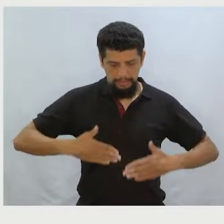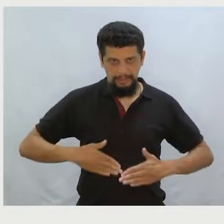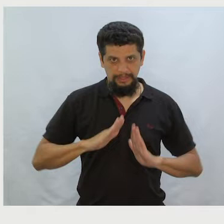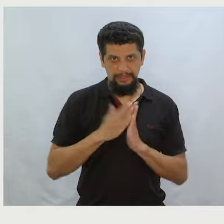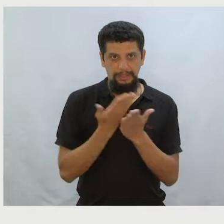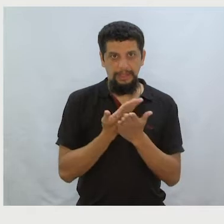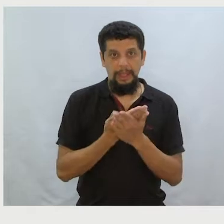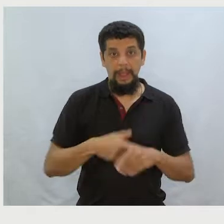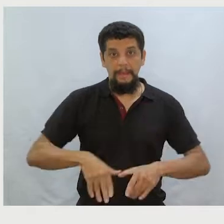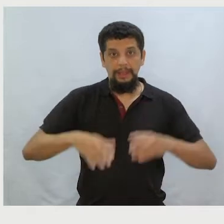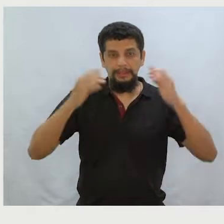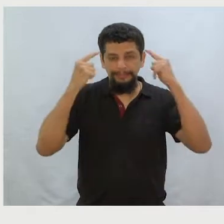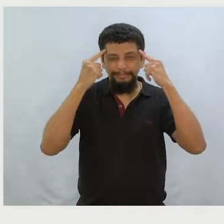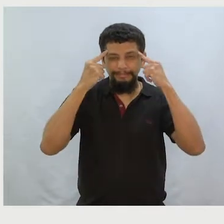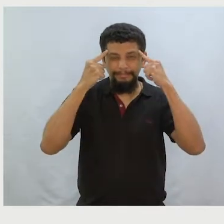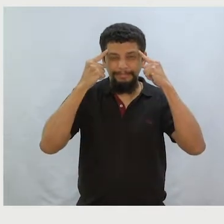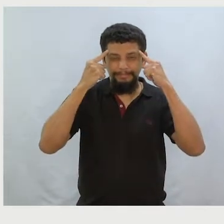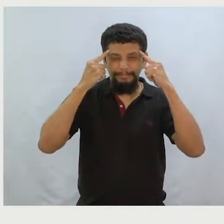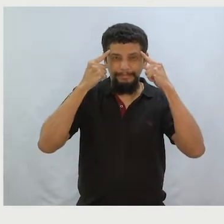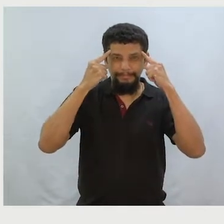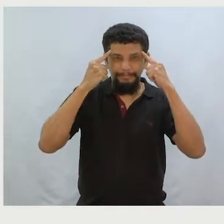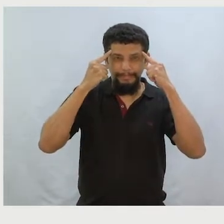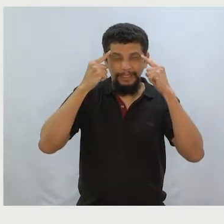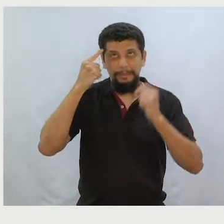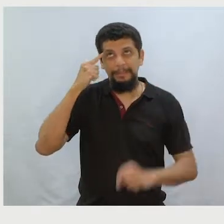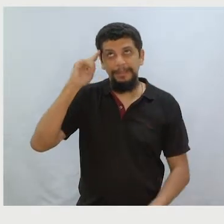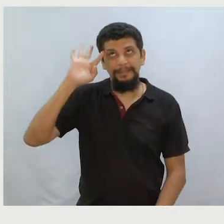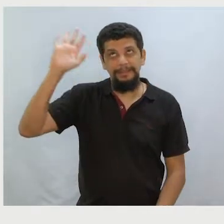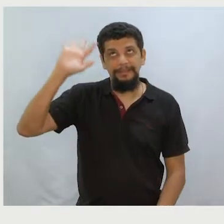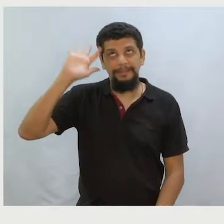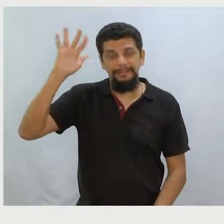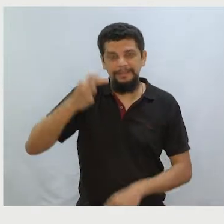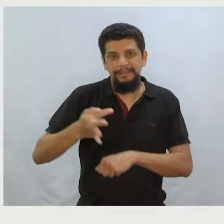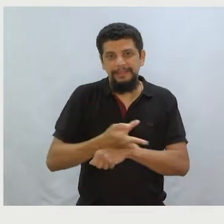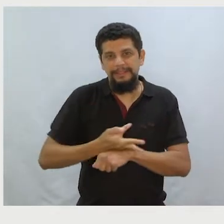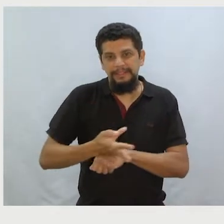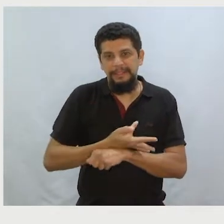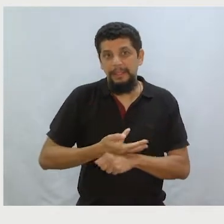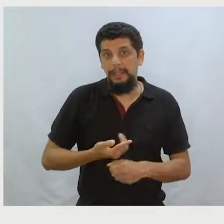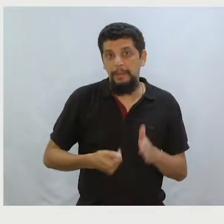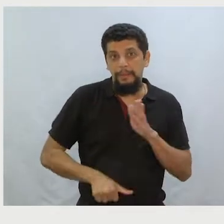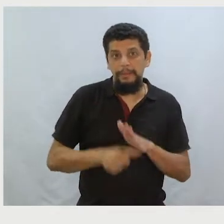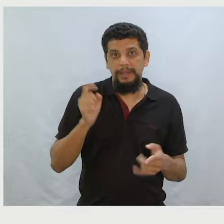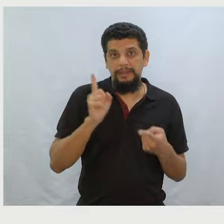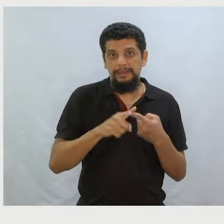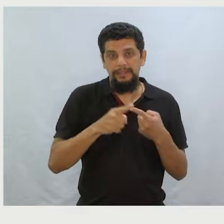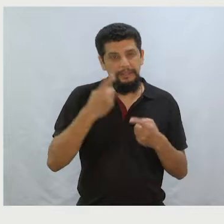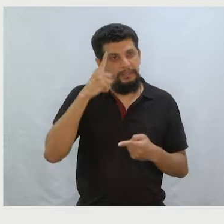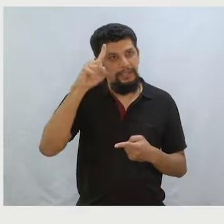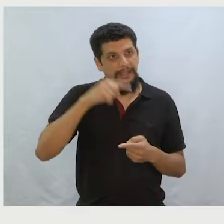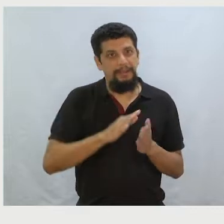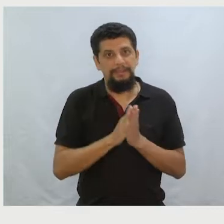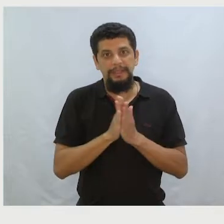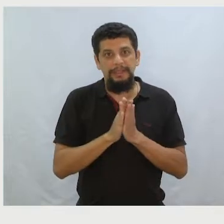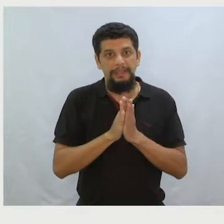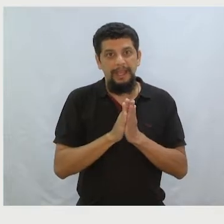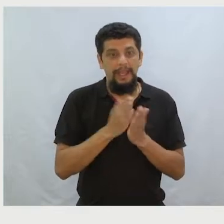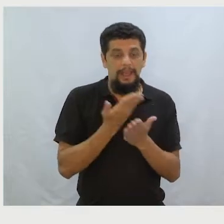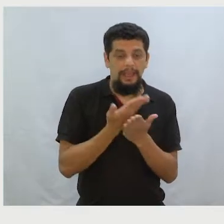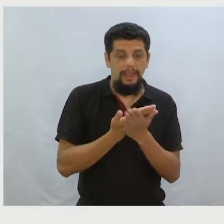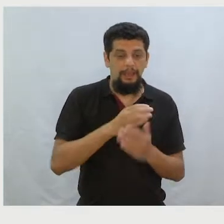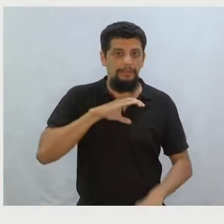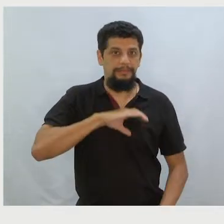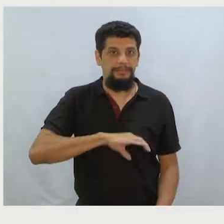na escola mas a nossa cabeça já está nas férias era o primeiro dia e era para ser